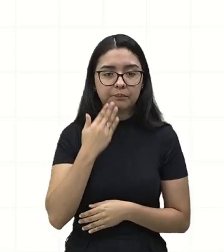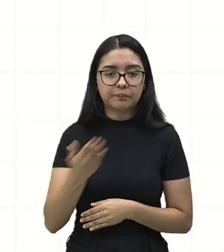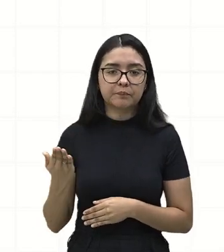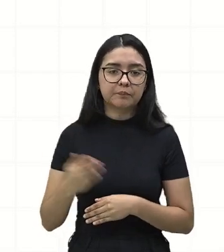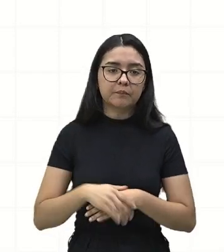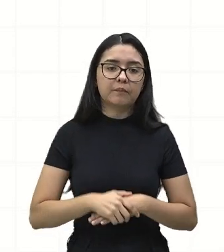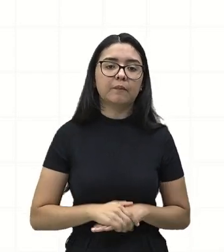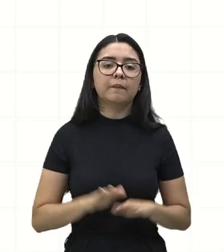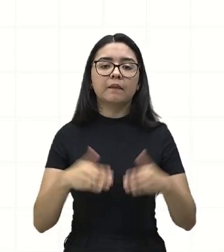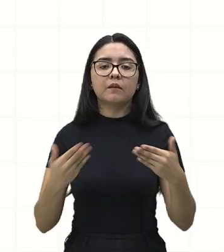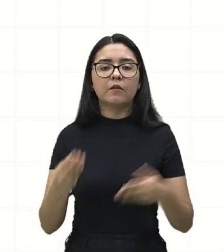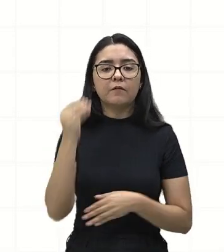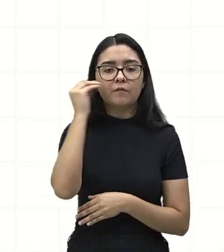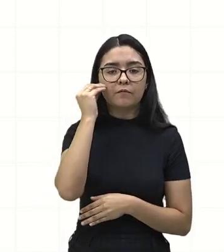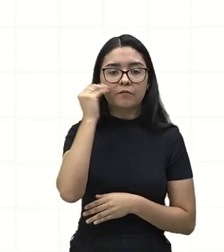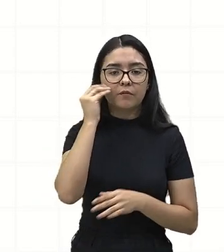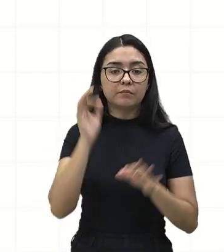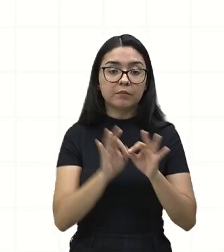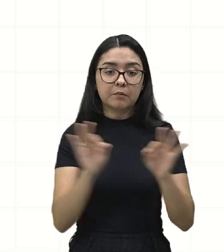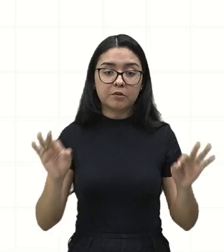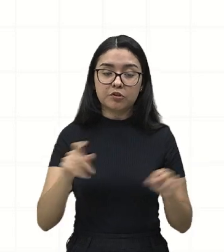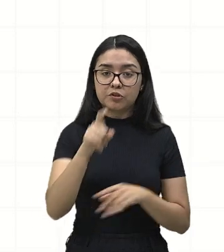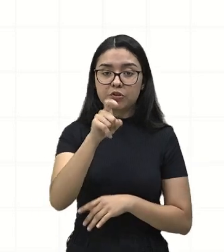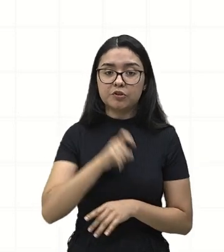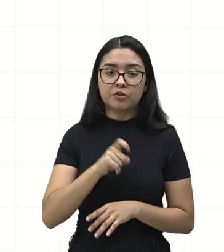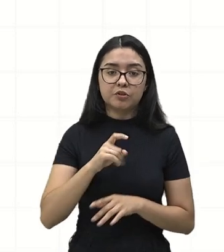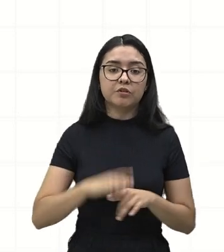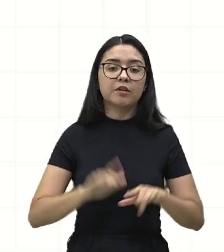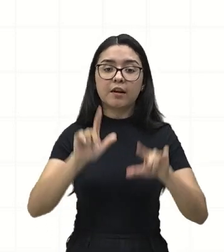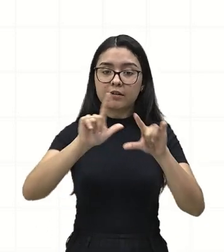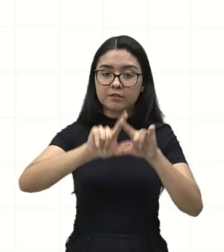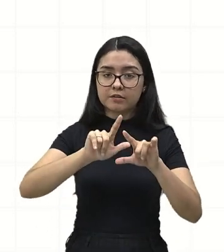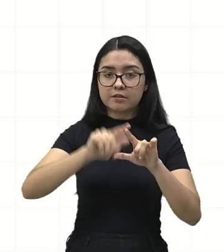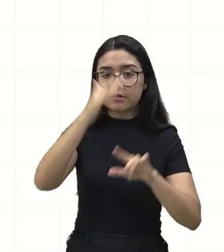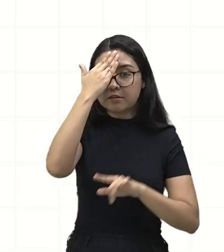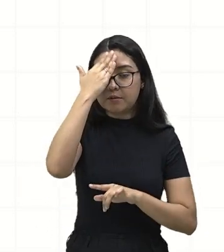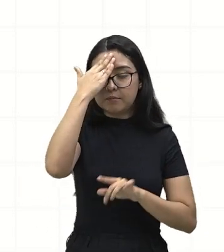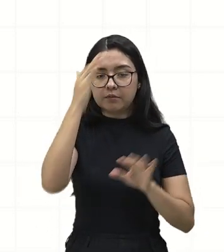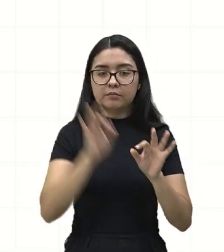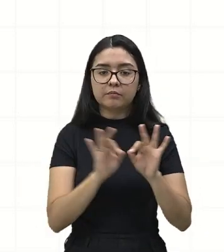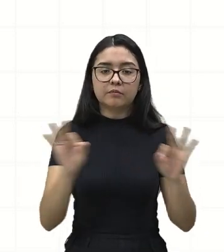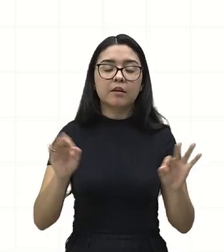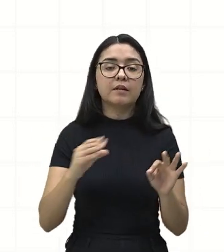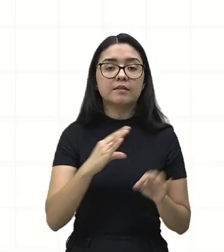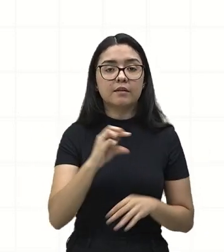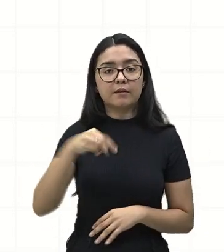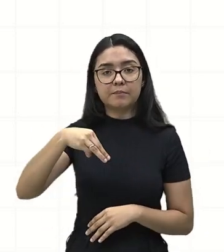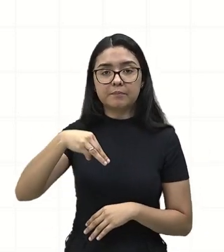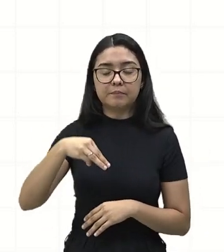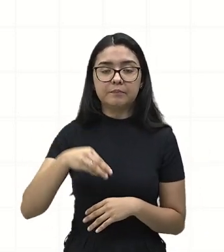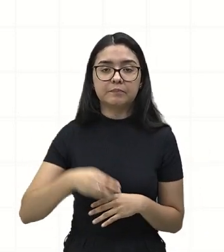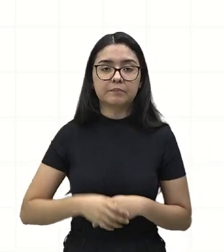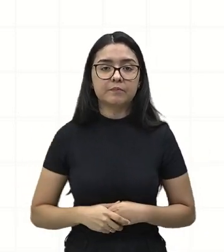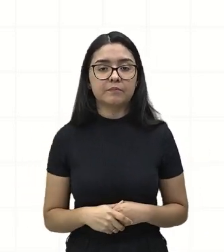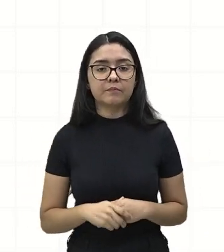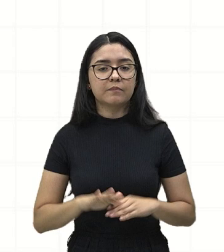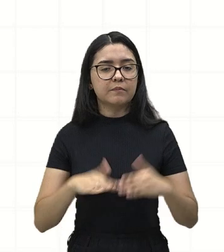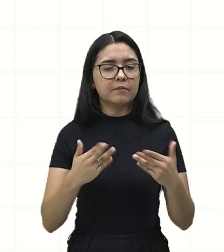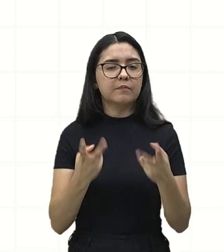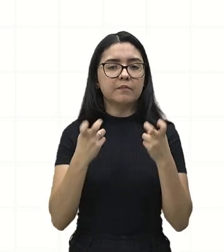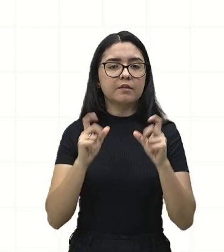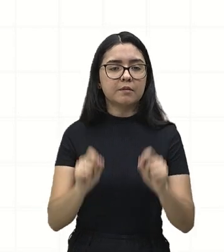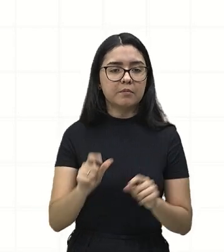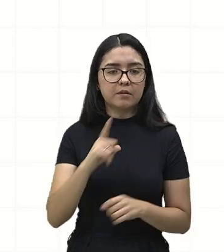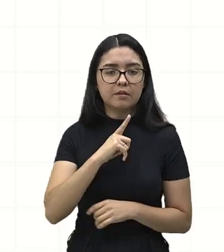Determine a medida de x em cada triângulo, sabendo-se que as medidas estão em centímetros. Beleza? Então, olha o que eu tenho aqui,